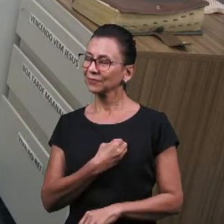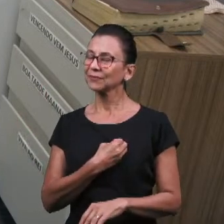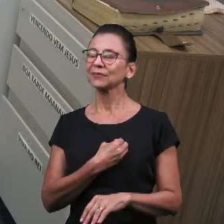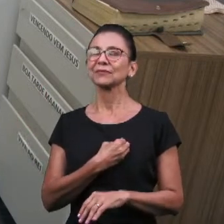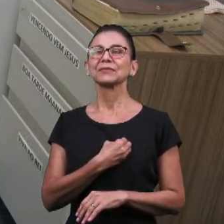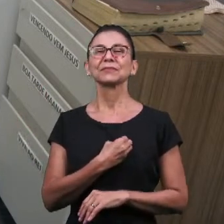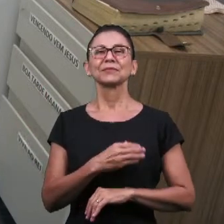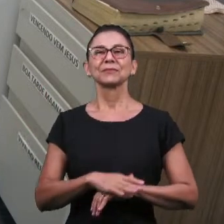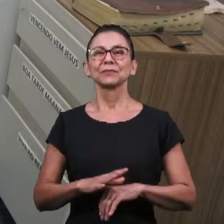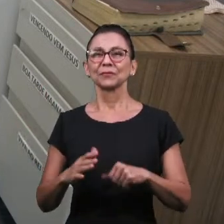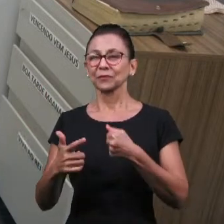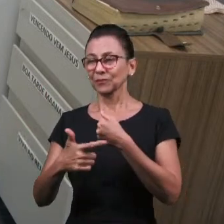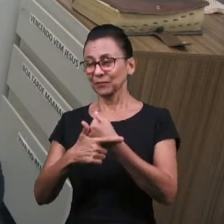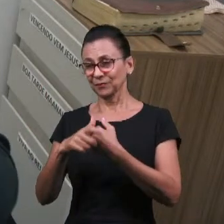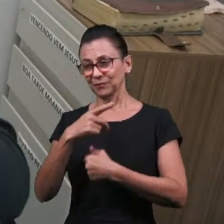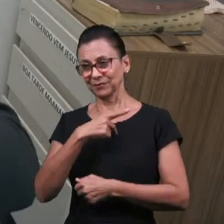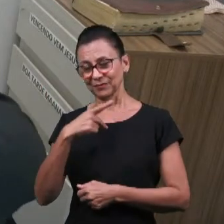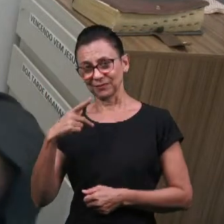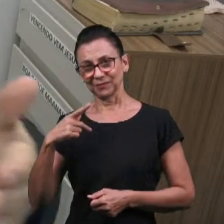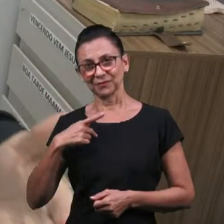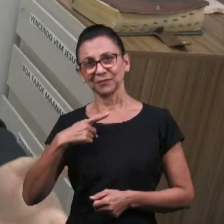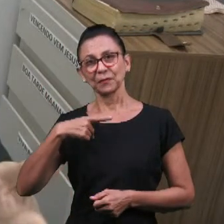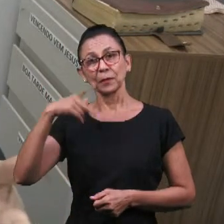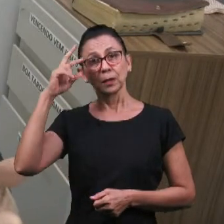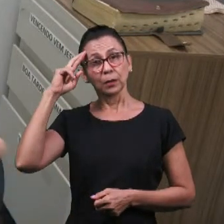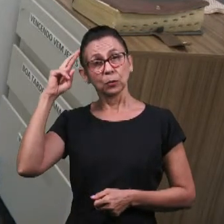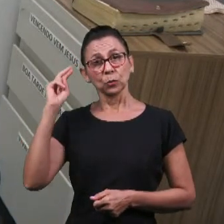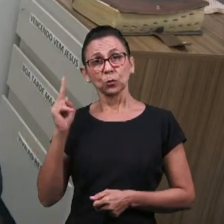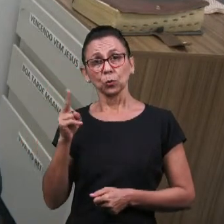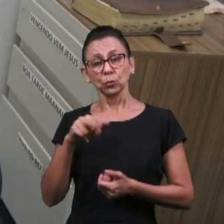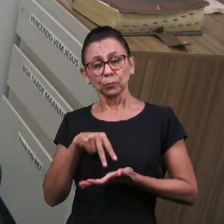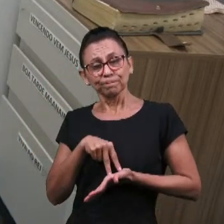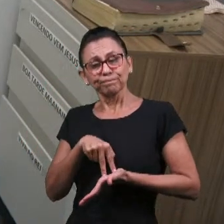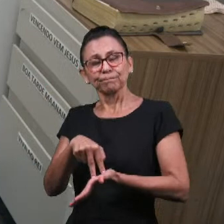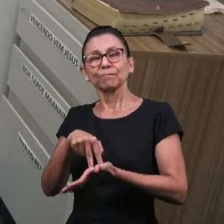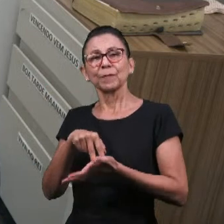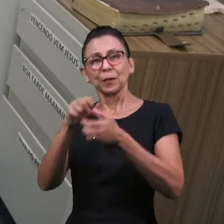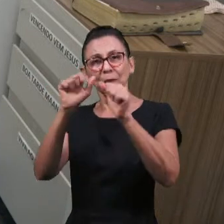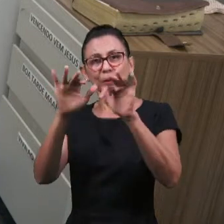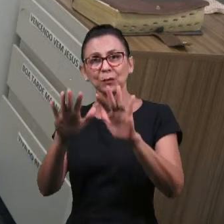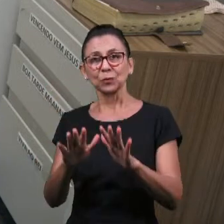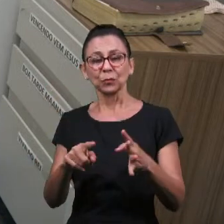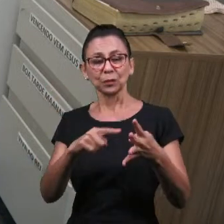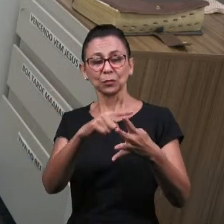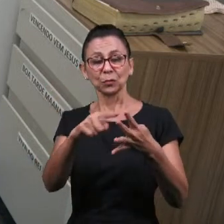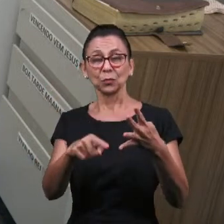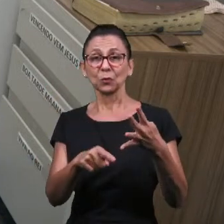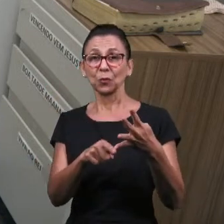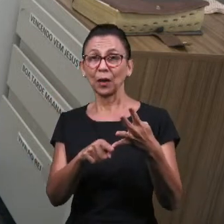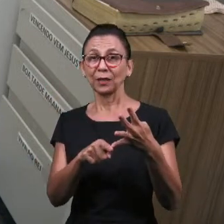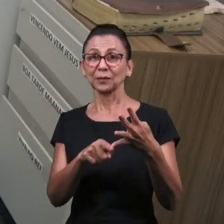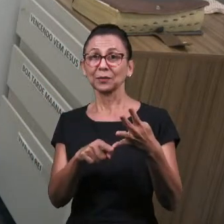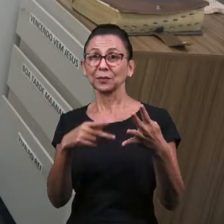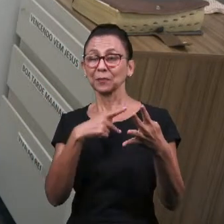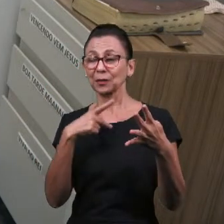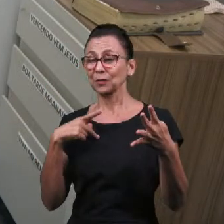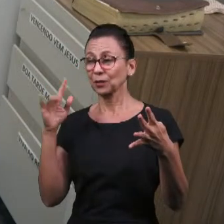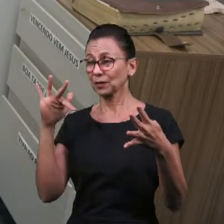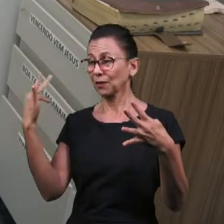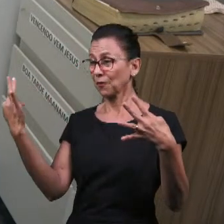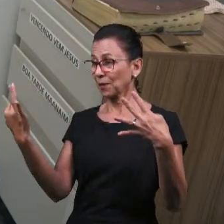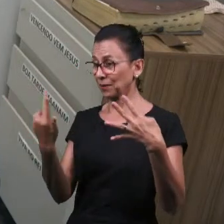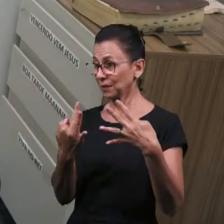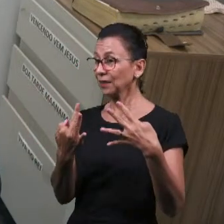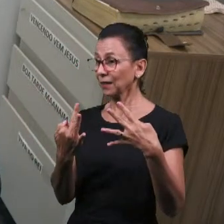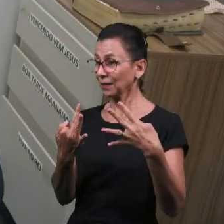ministério, Deus continue sustentando os pastores da família, né? São muitos, são 4 pastores, e Que Deus abençoe também